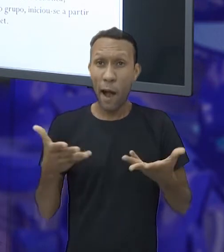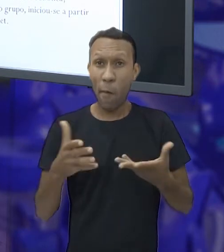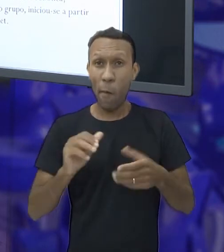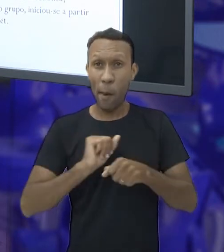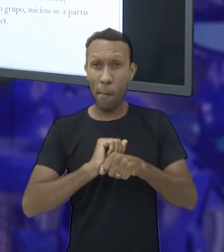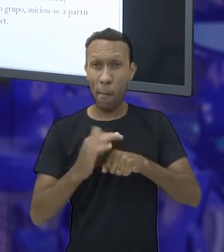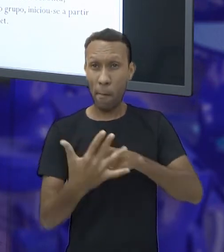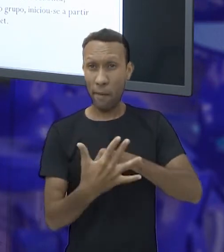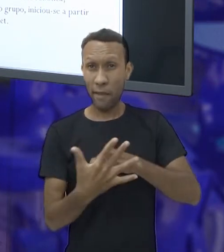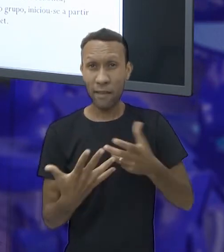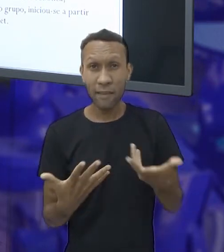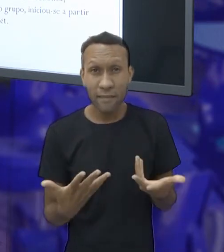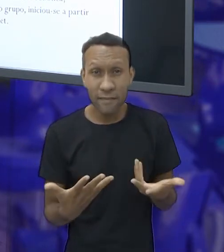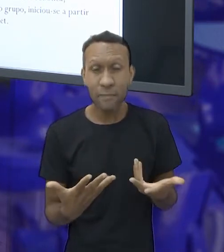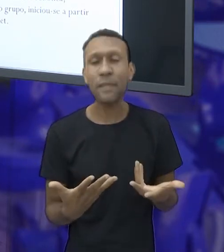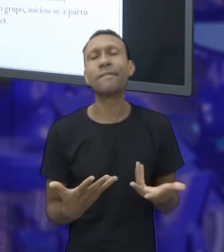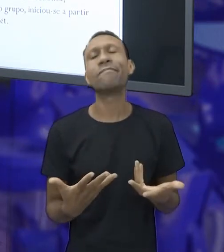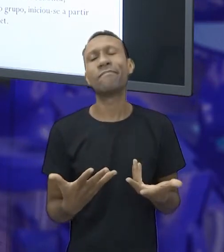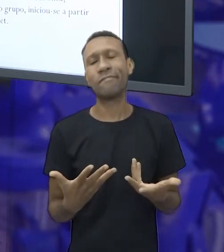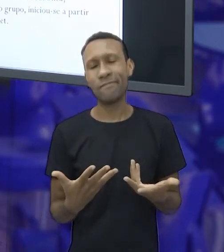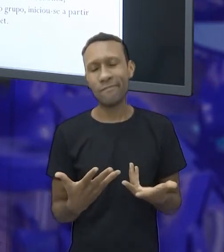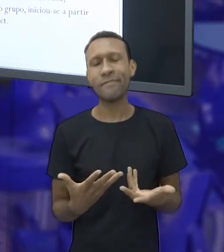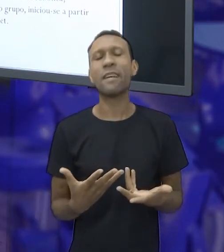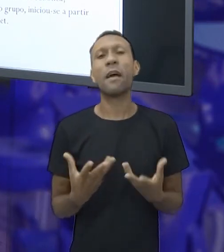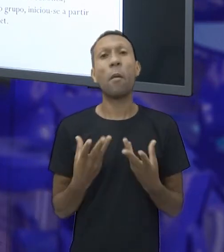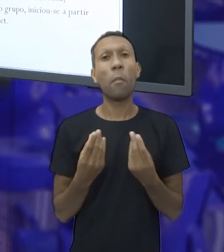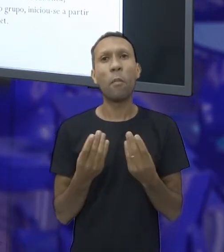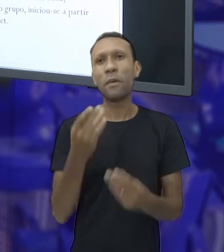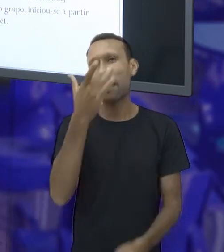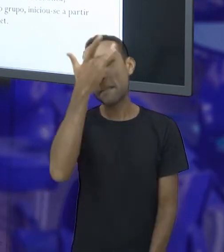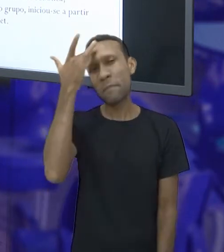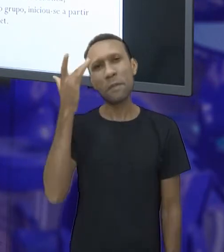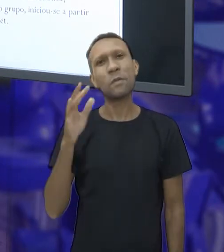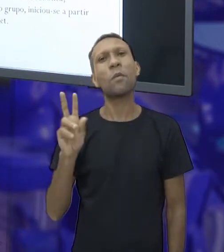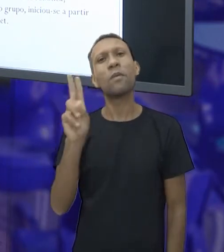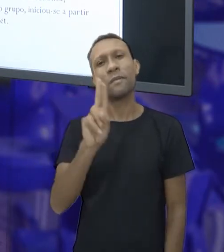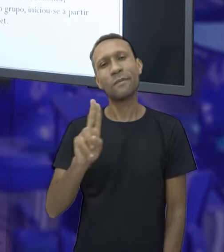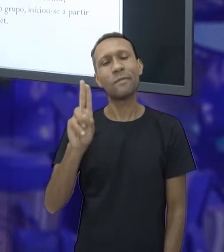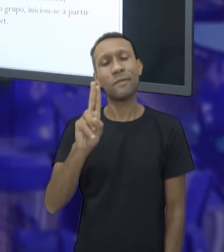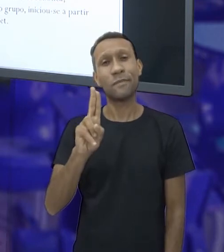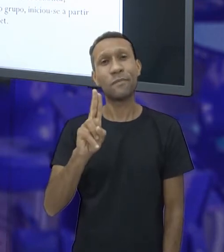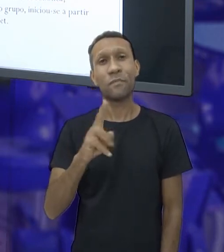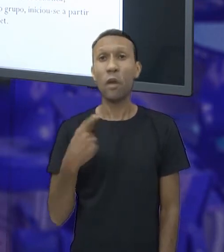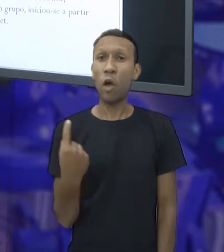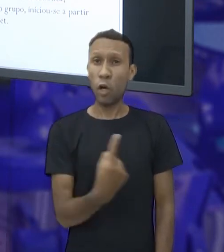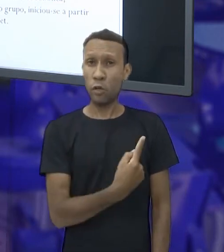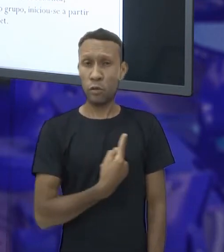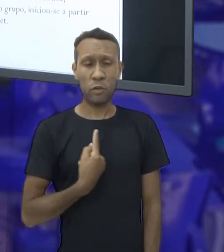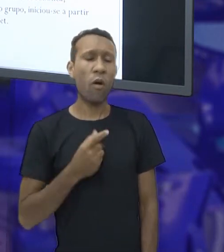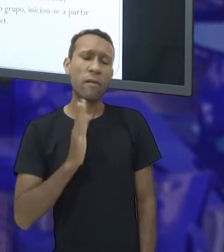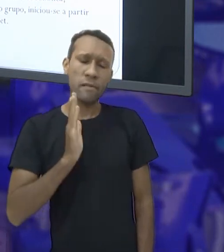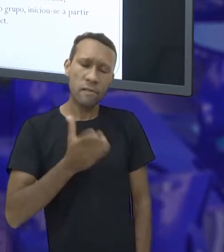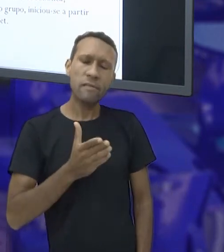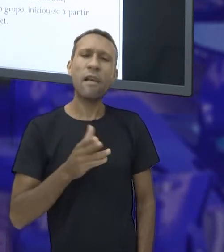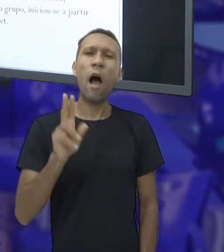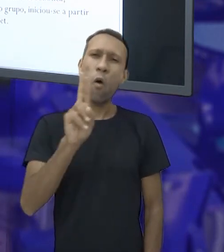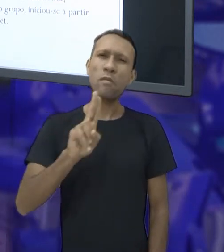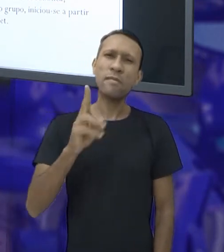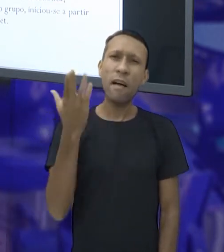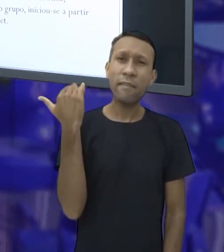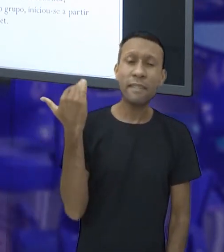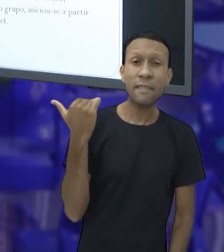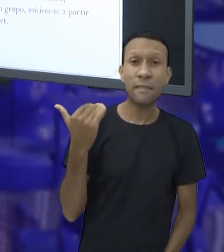isso aqui passou a ser também, né? Nós que somos profissionais já usávamos isso aí como